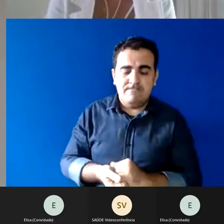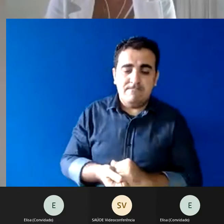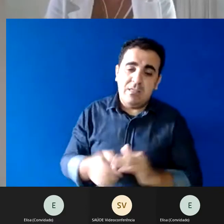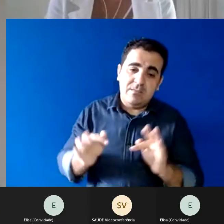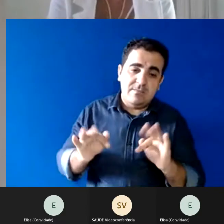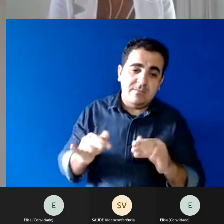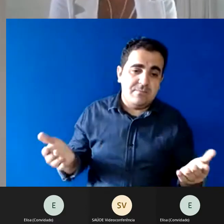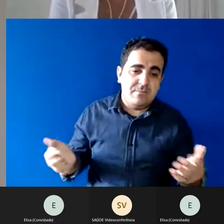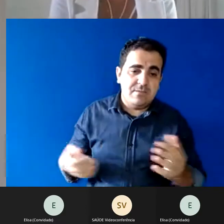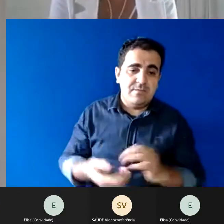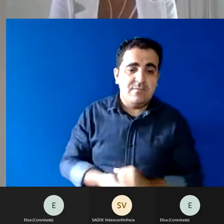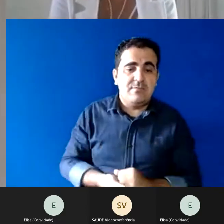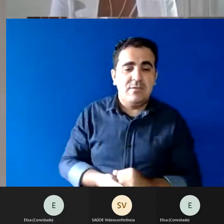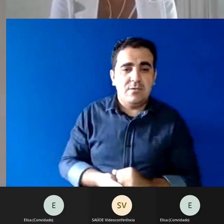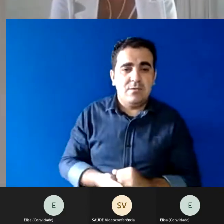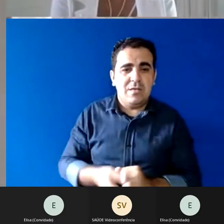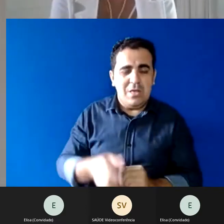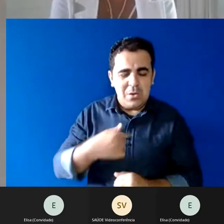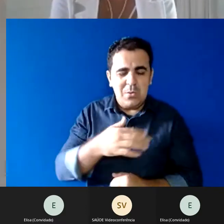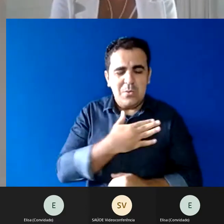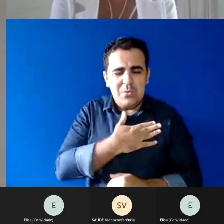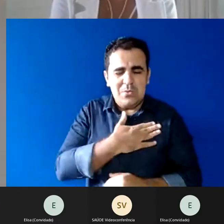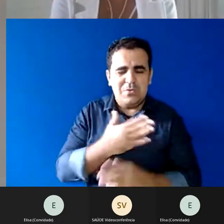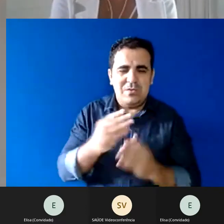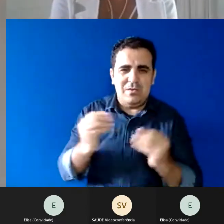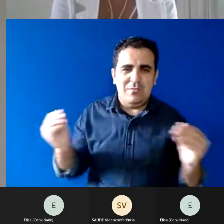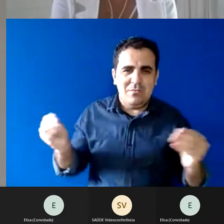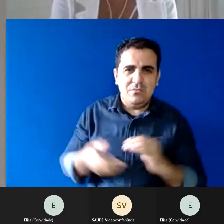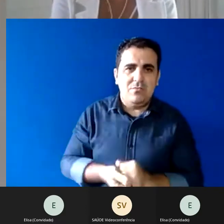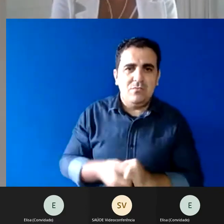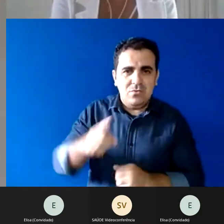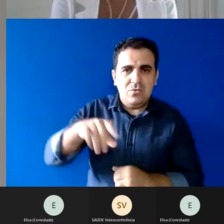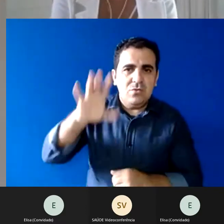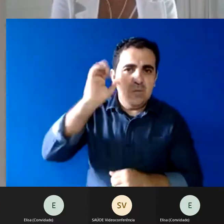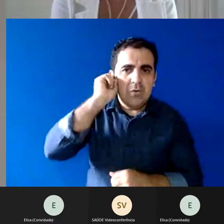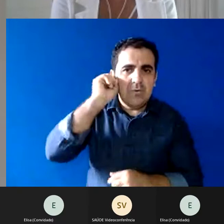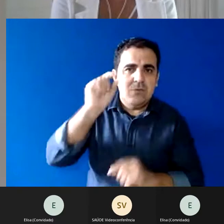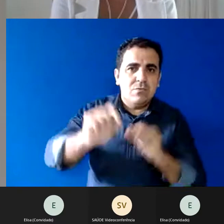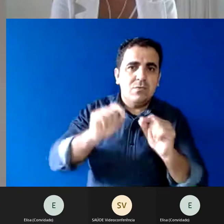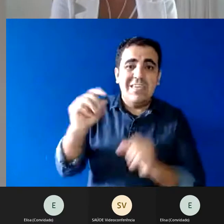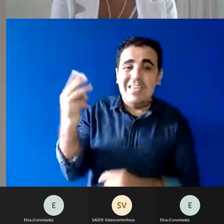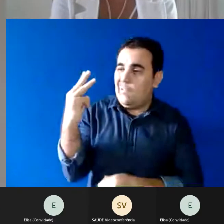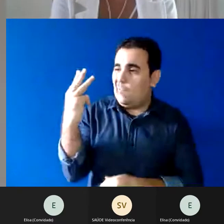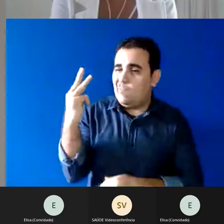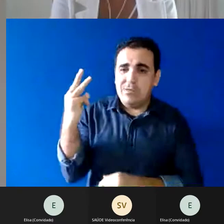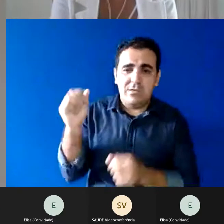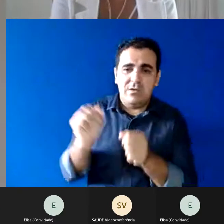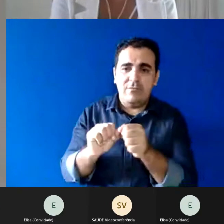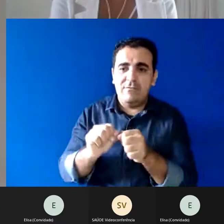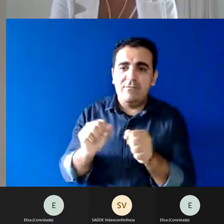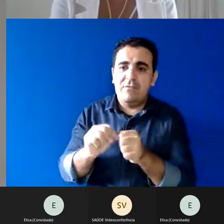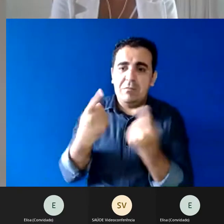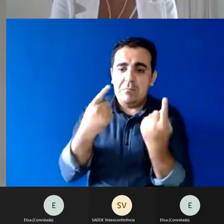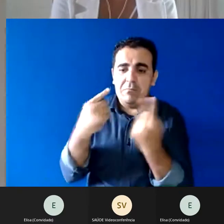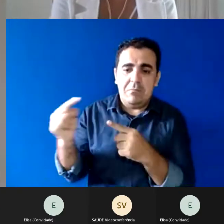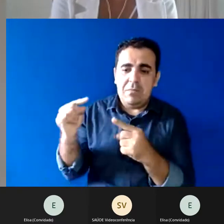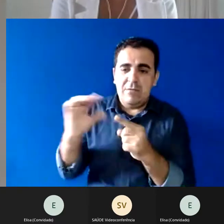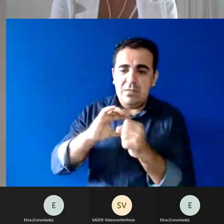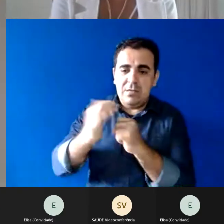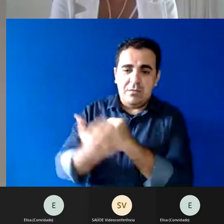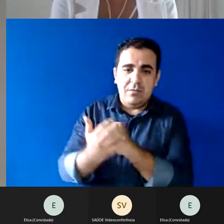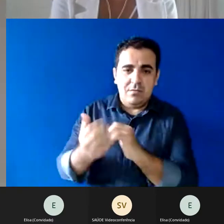Enfim, gostei muito de ouvir o que o Maranhão fez para enfrentar a pandemia